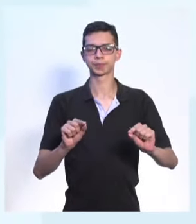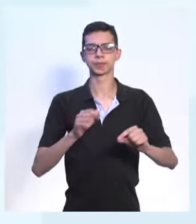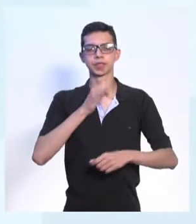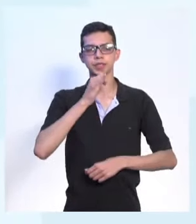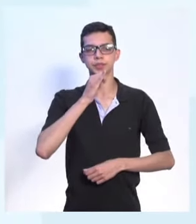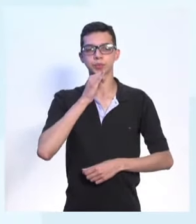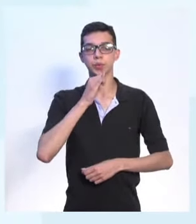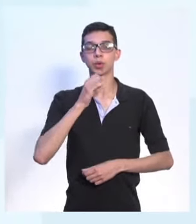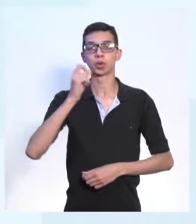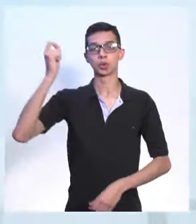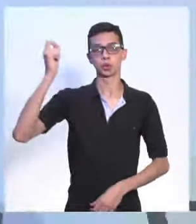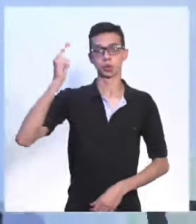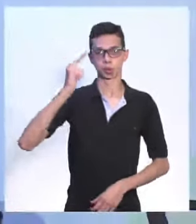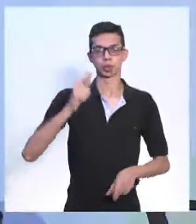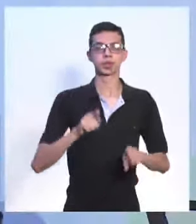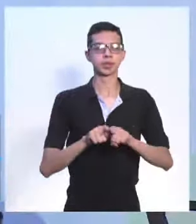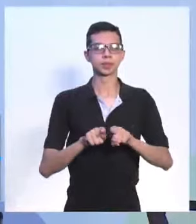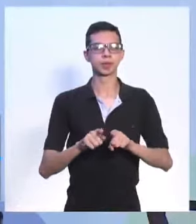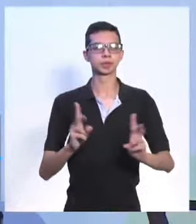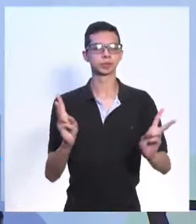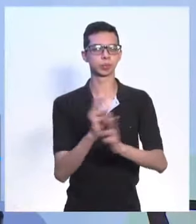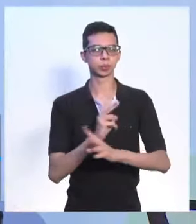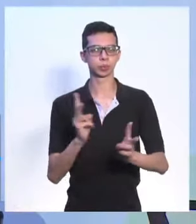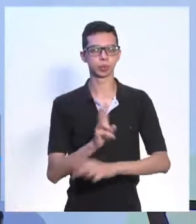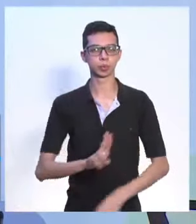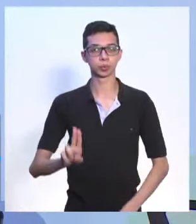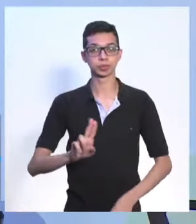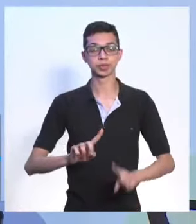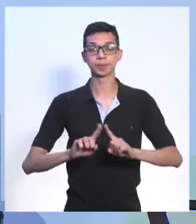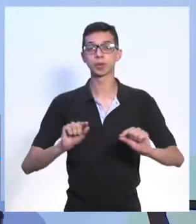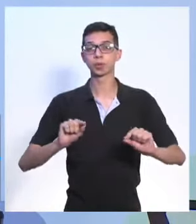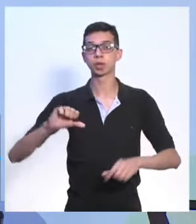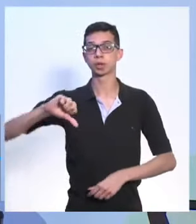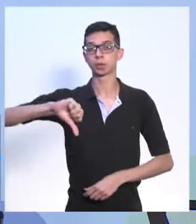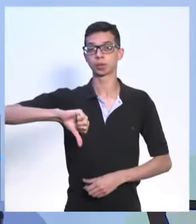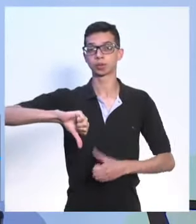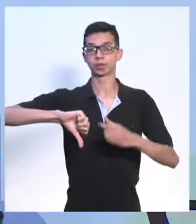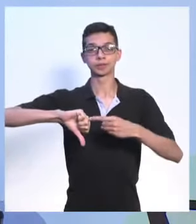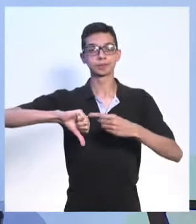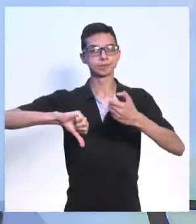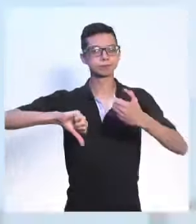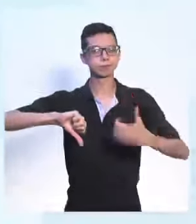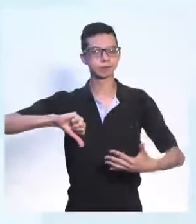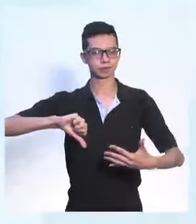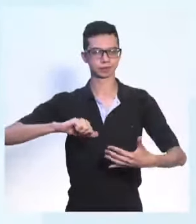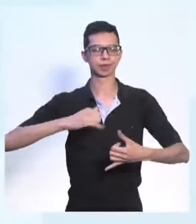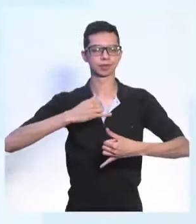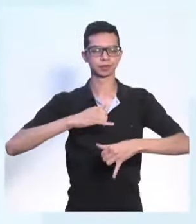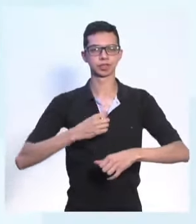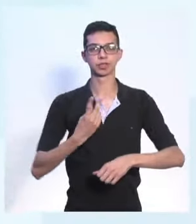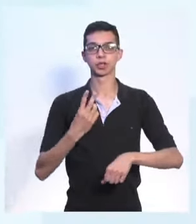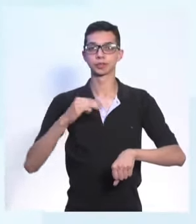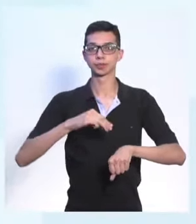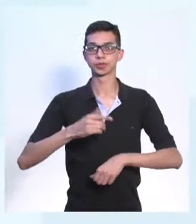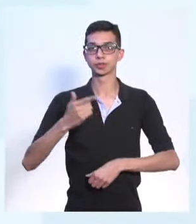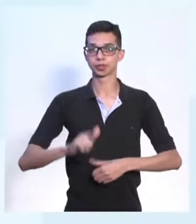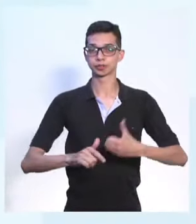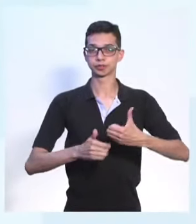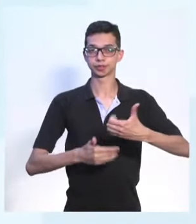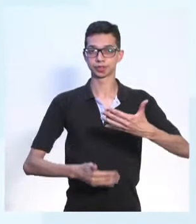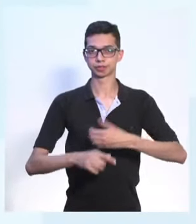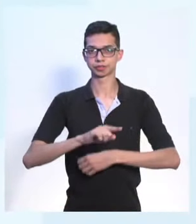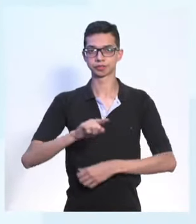aspecto negativo, um aspecto que não é tão bom desse tipo de energia. Ok? Two more minutes in the chat, mais dois minutinhos lá no chat para